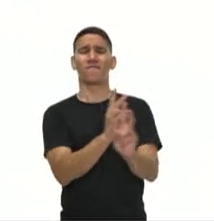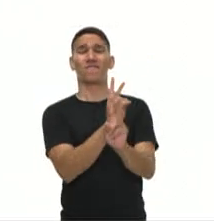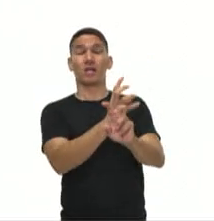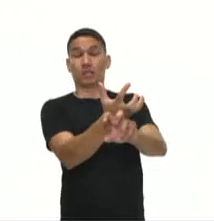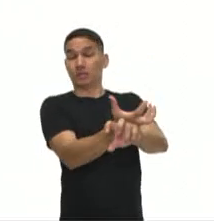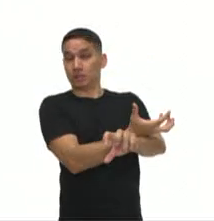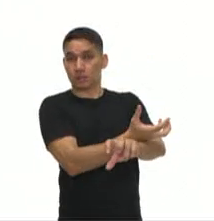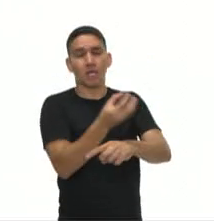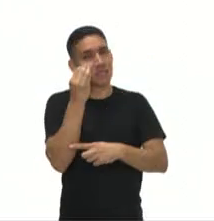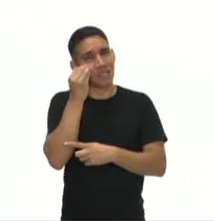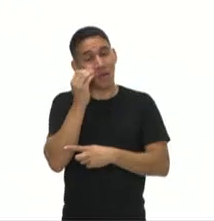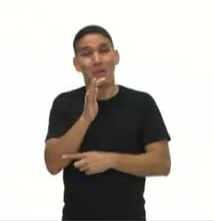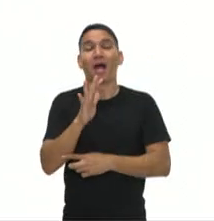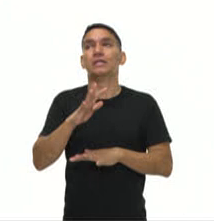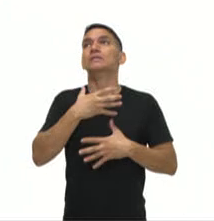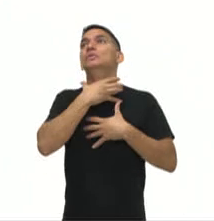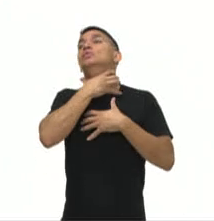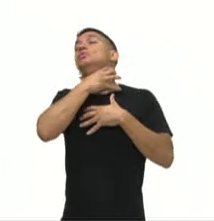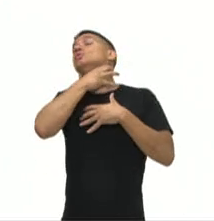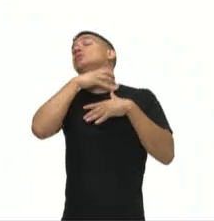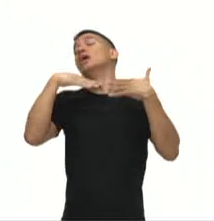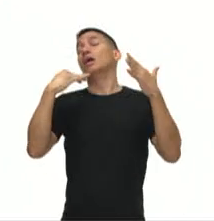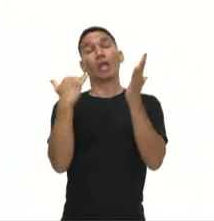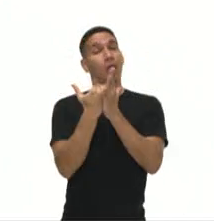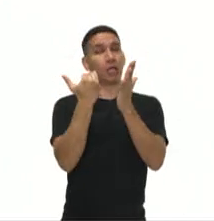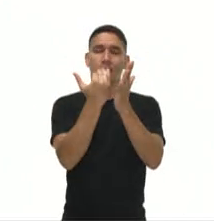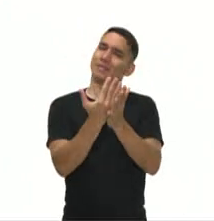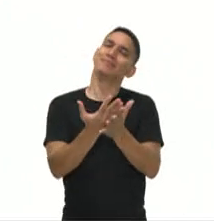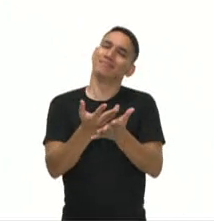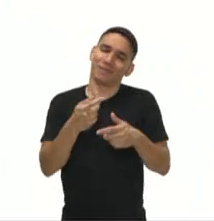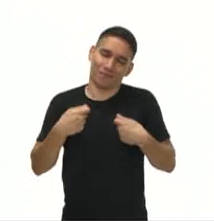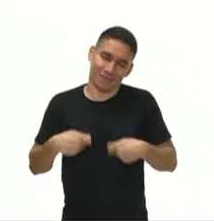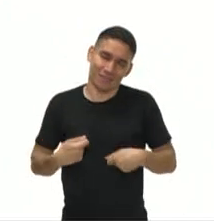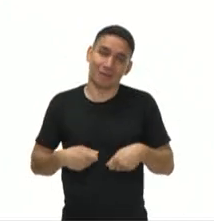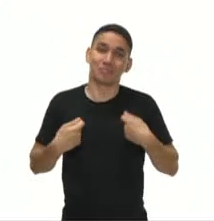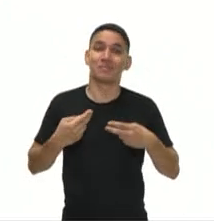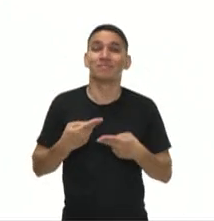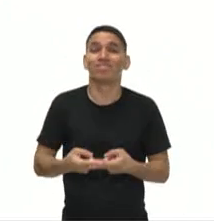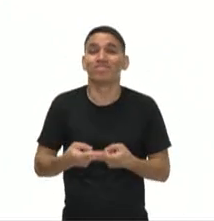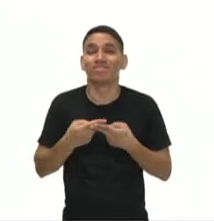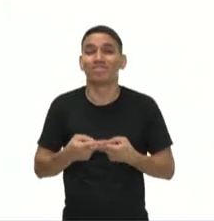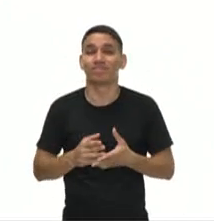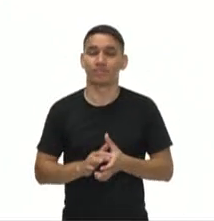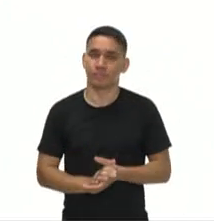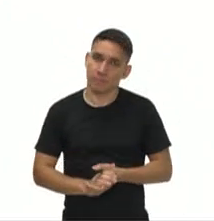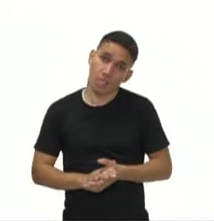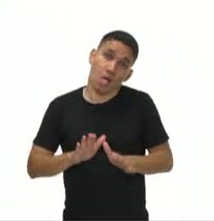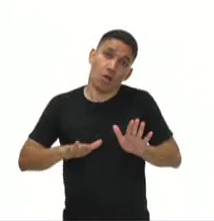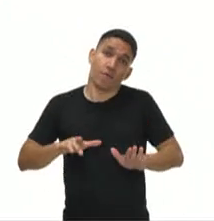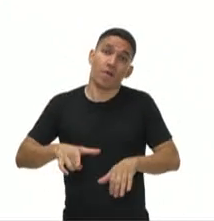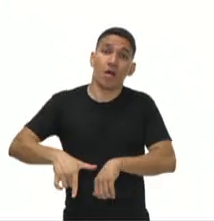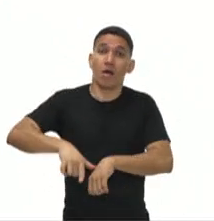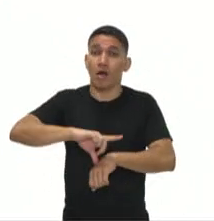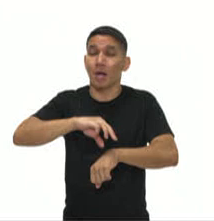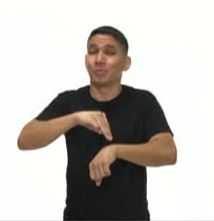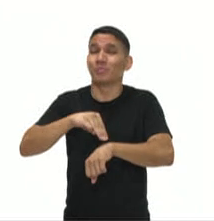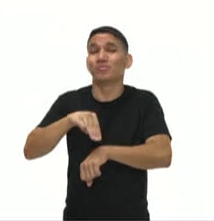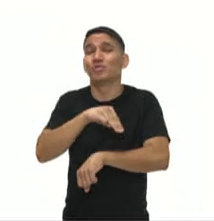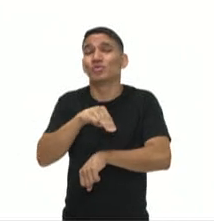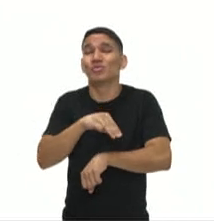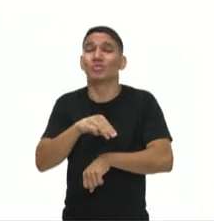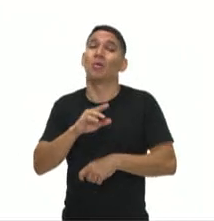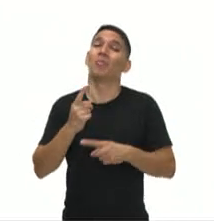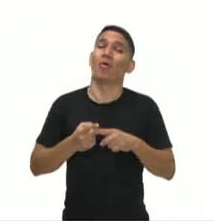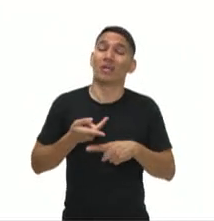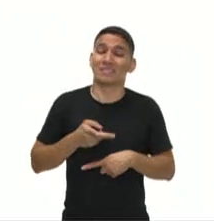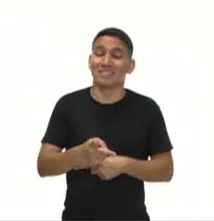instantes, mas logo sufocava. O jeito era mesmo esperar. Talvez minutos antes, enquanto sua sede era de